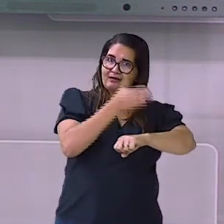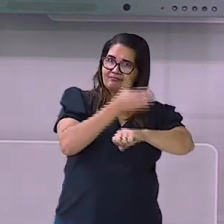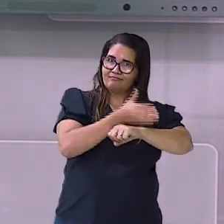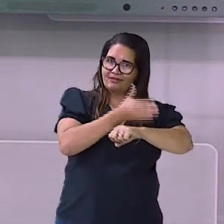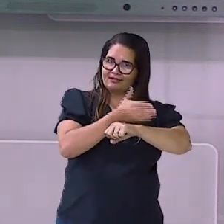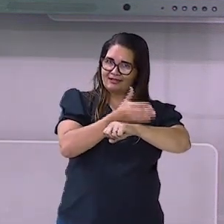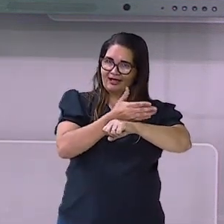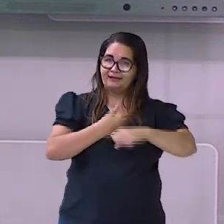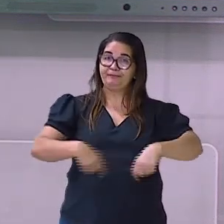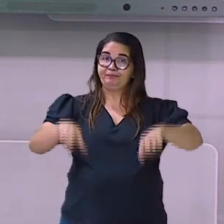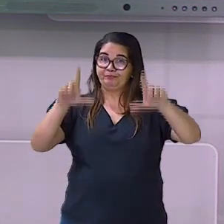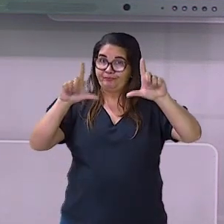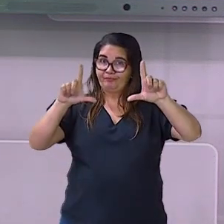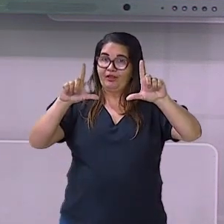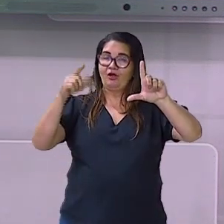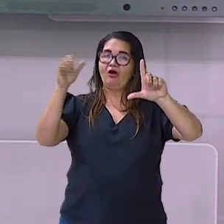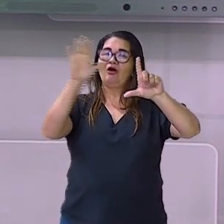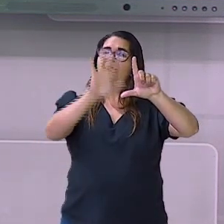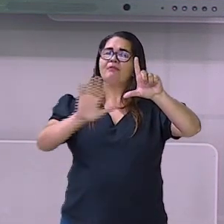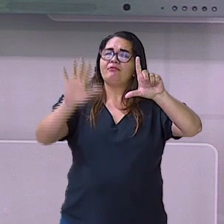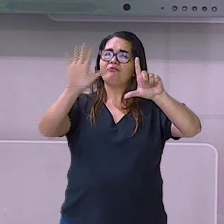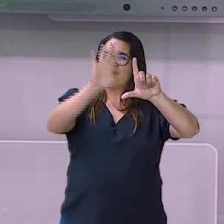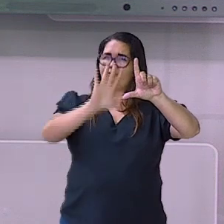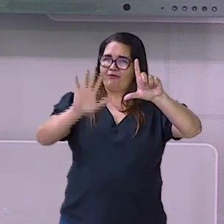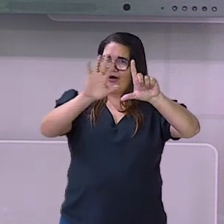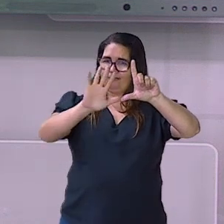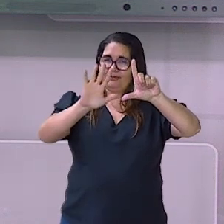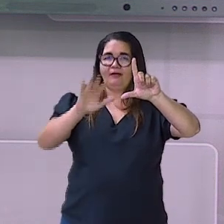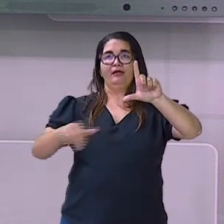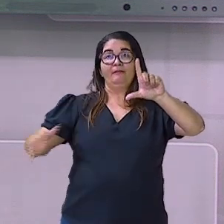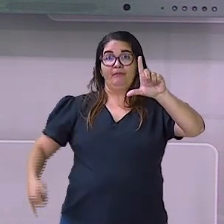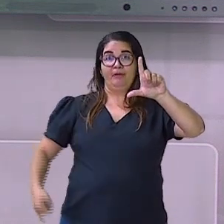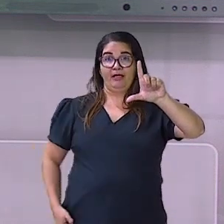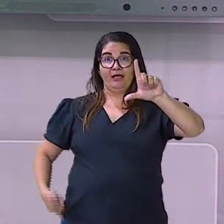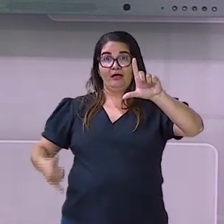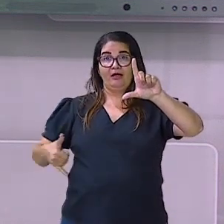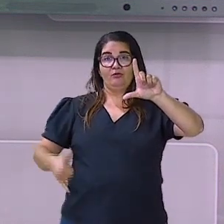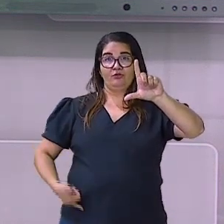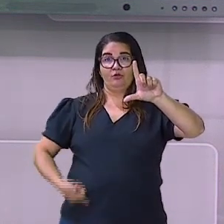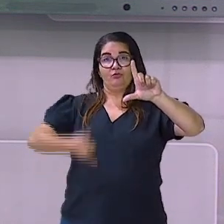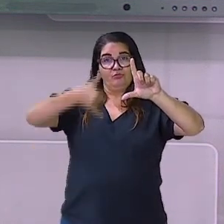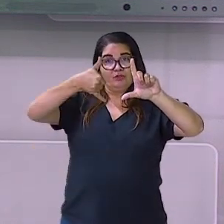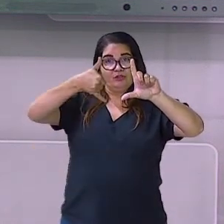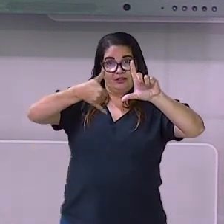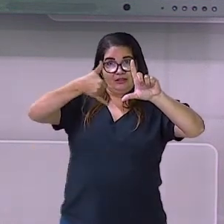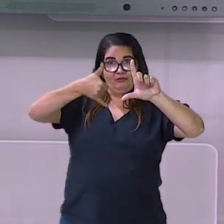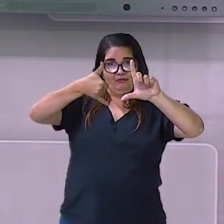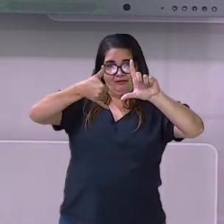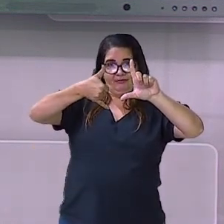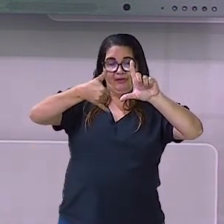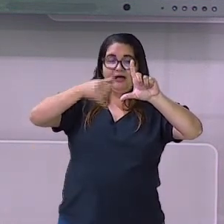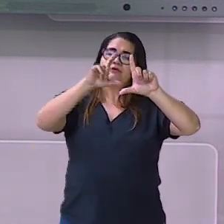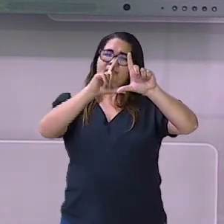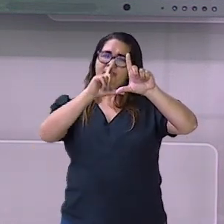isso, basta você apontar a câmera do seu celular para a imagem que aparece no canto da